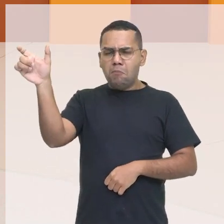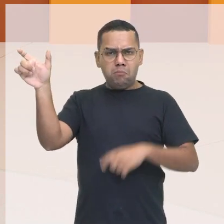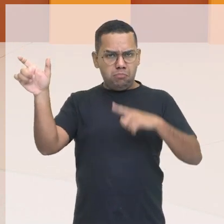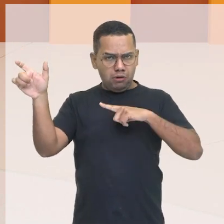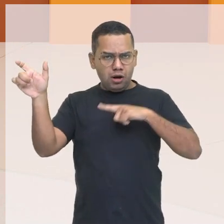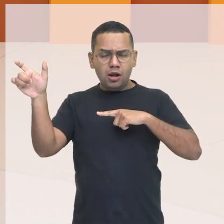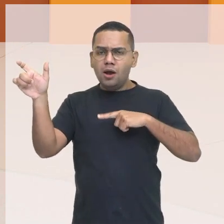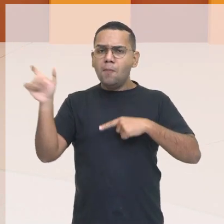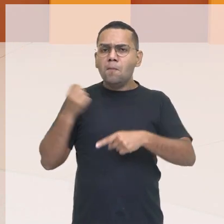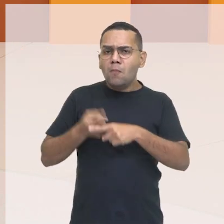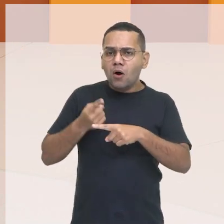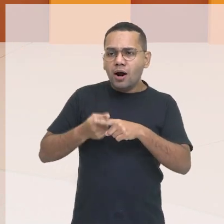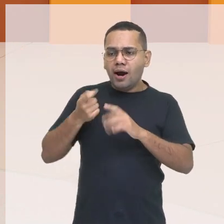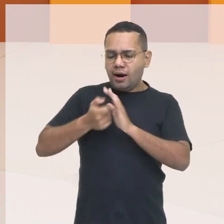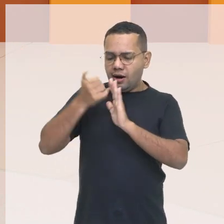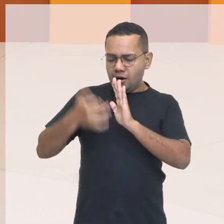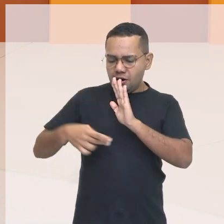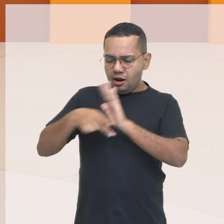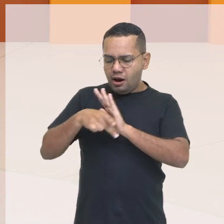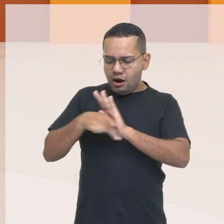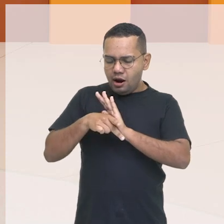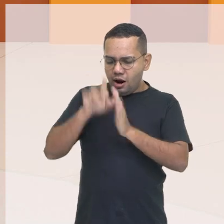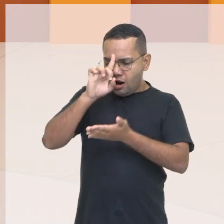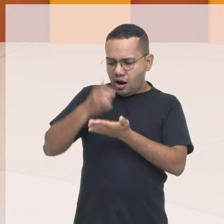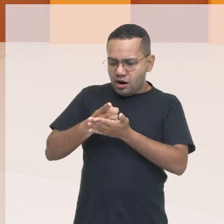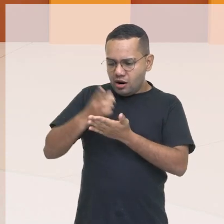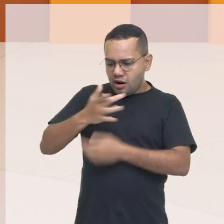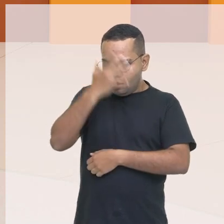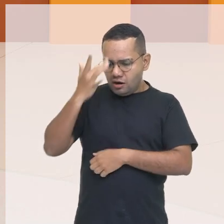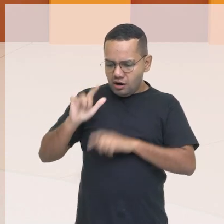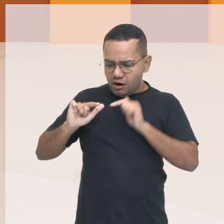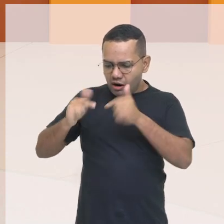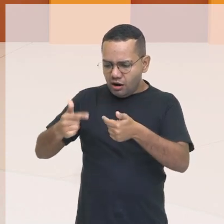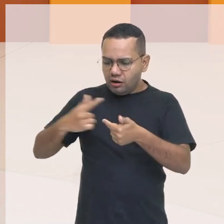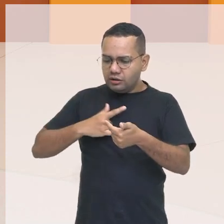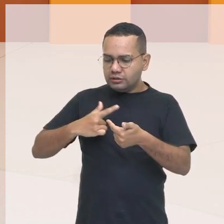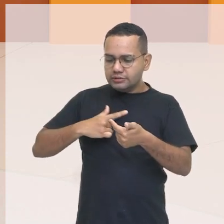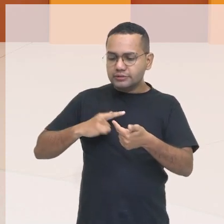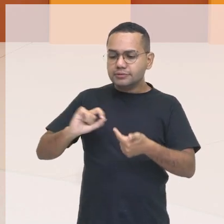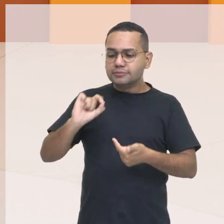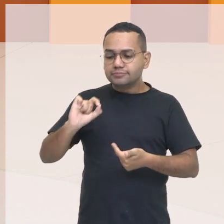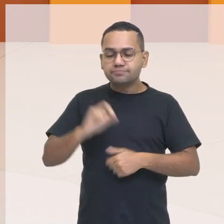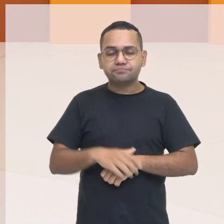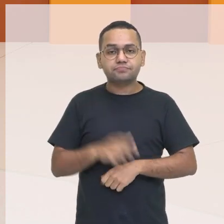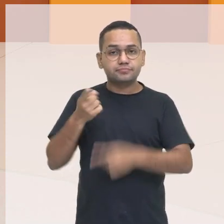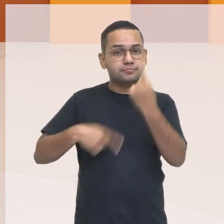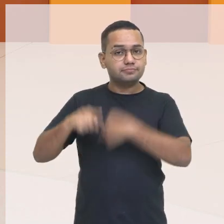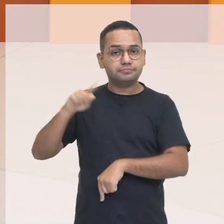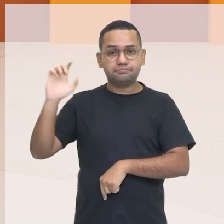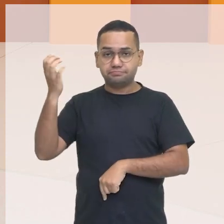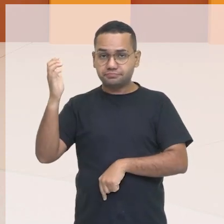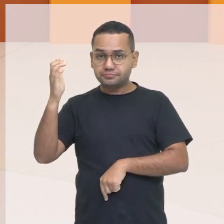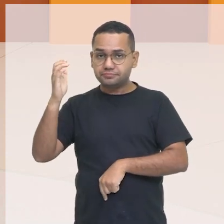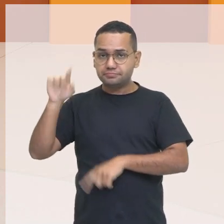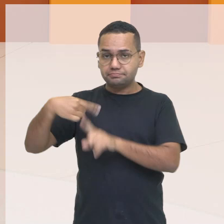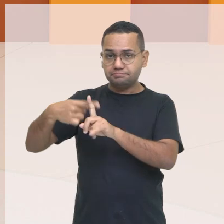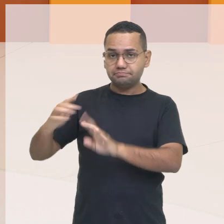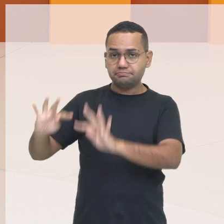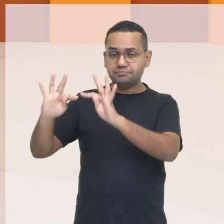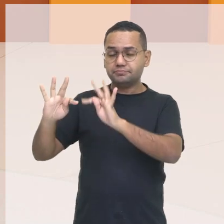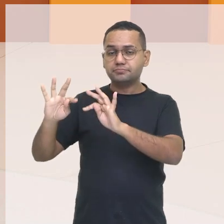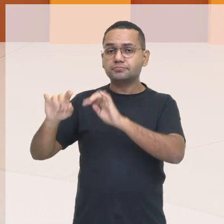morais decorrente desses avanços da ciência e da tecnologia em relação à vida